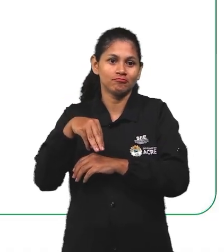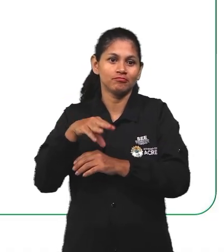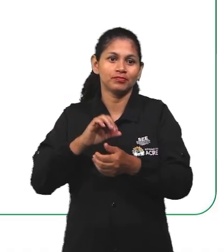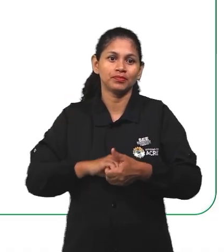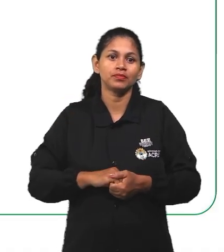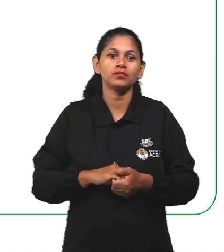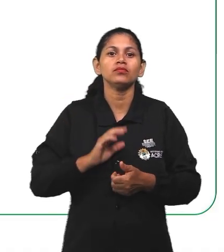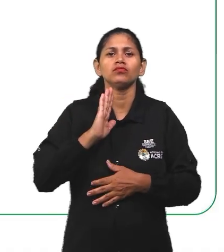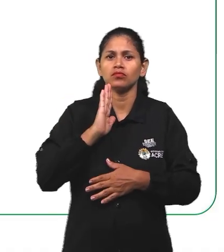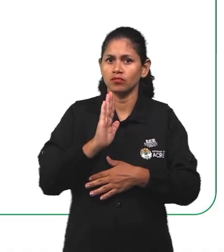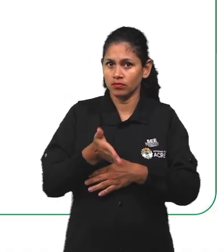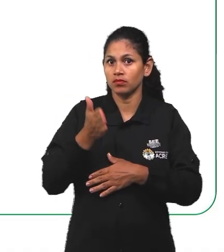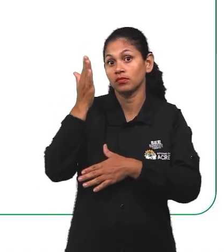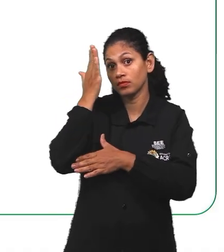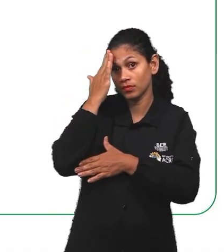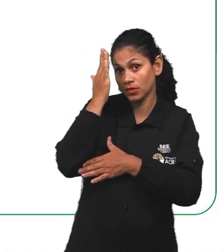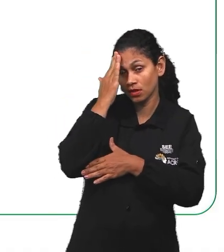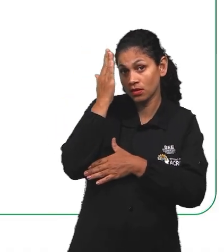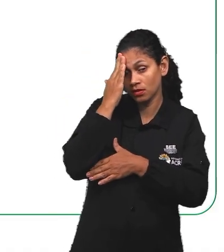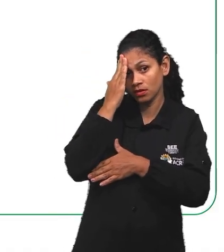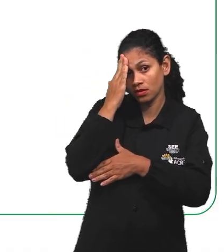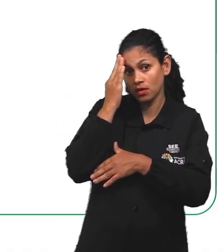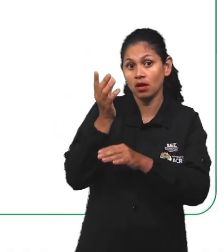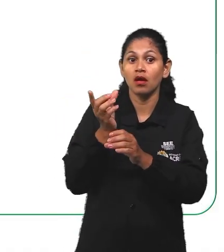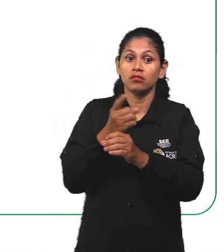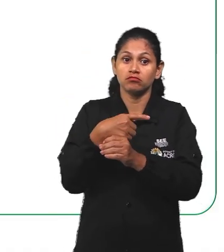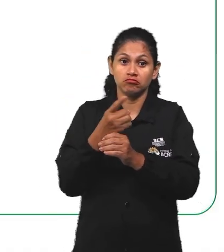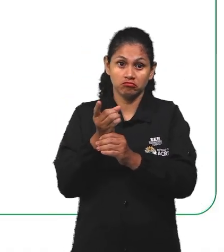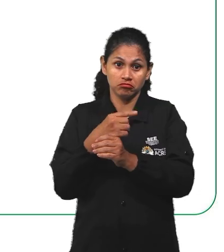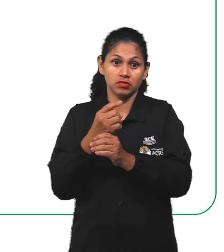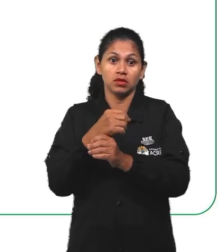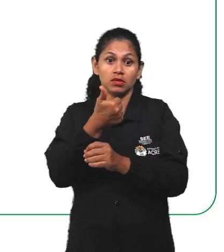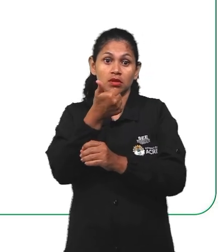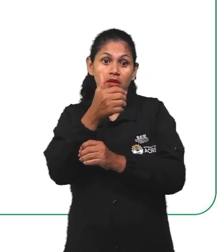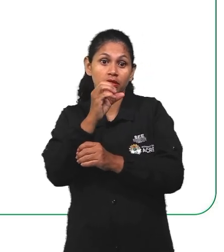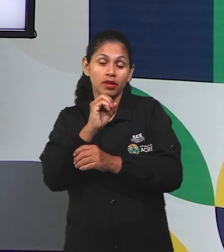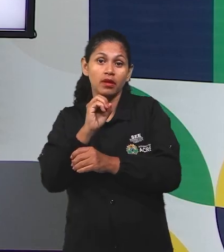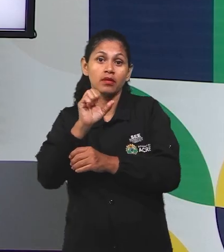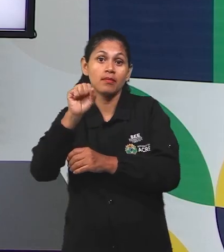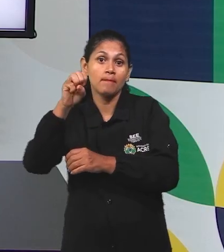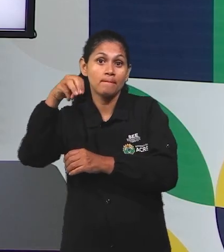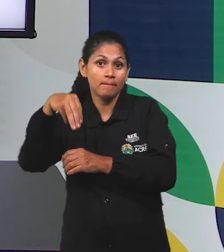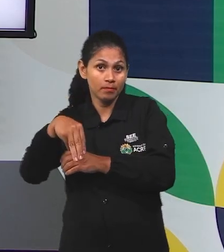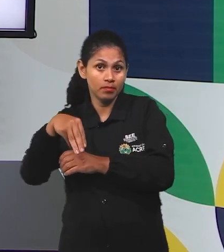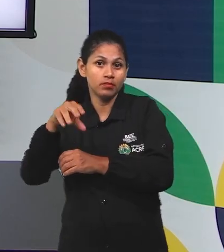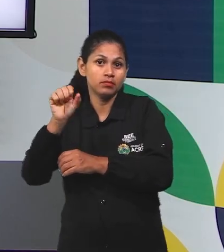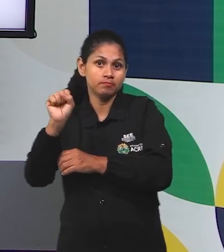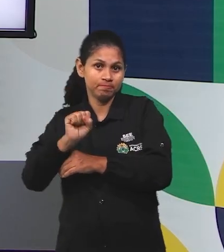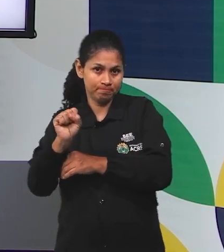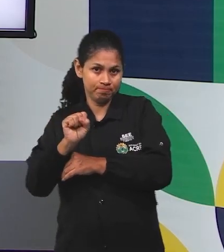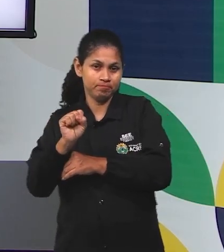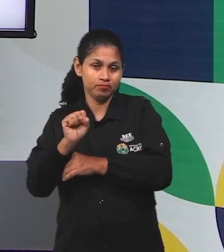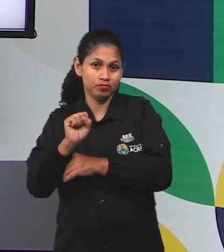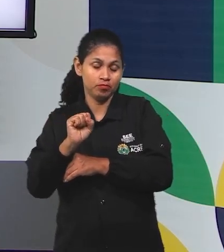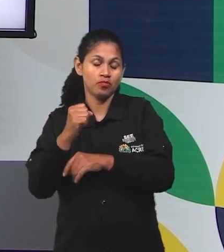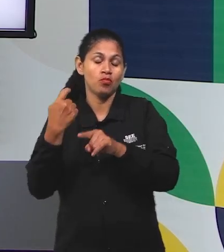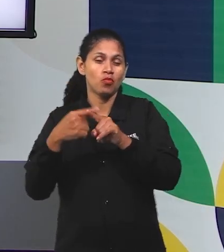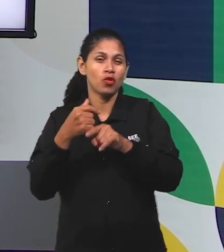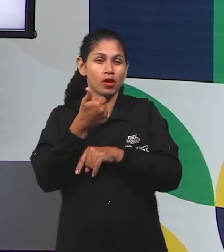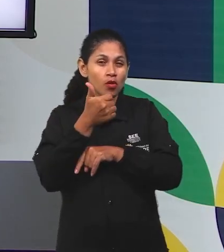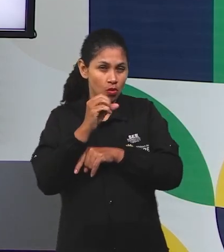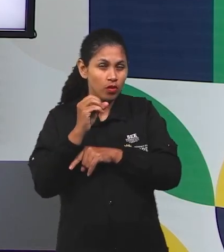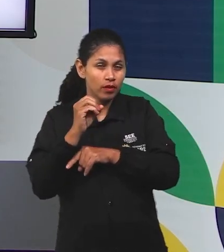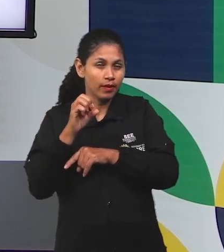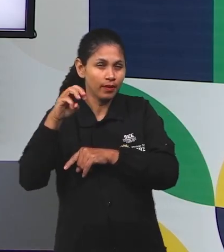já sei que a velocidade é 10 metros por segundo. Agora a pergunta para você é o que isso